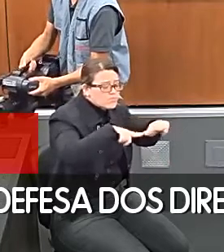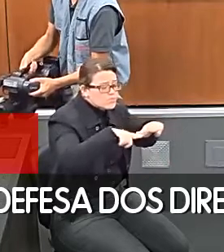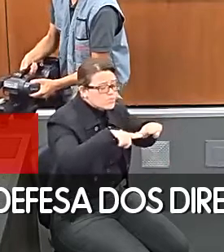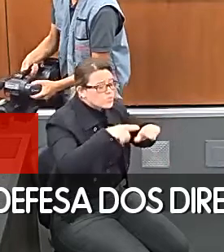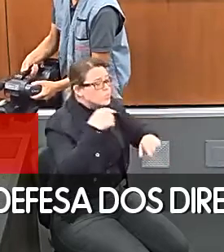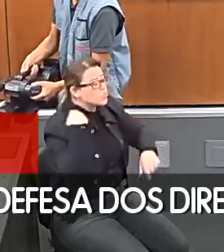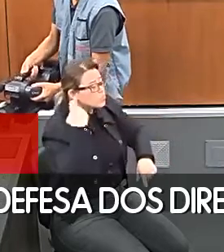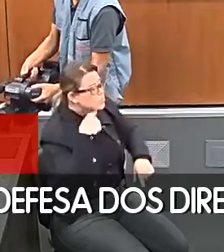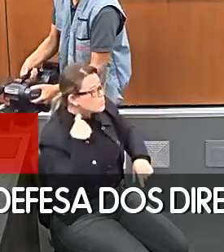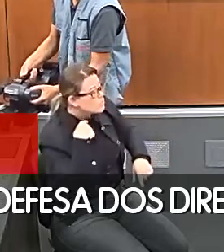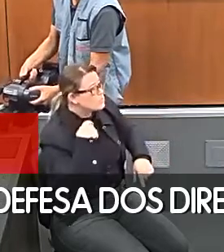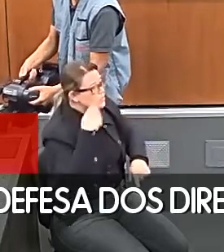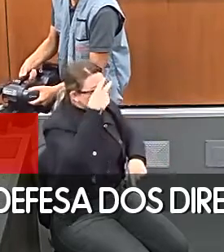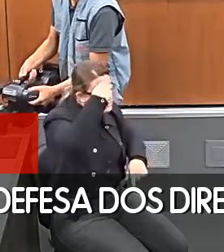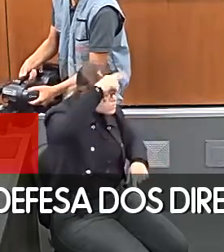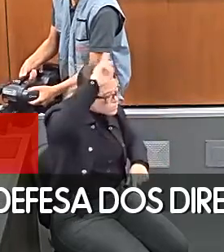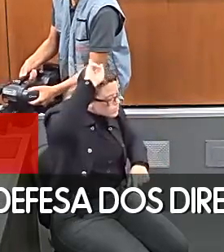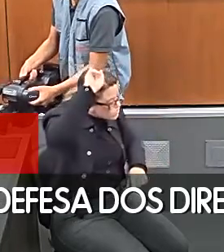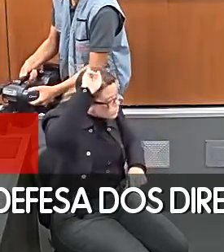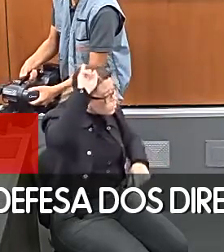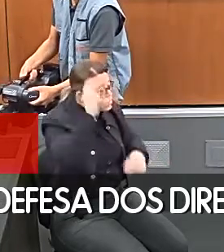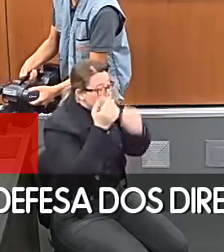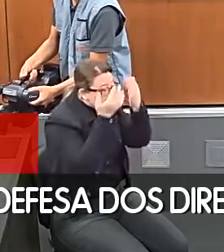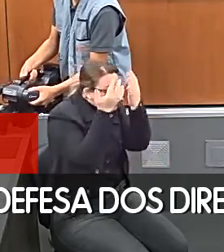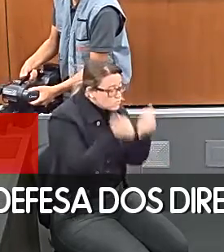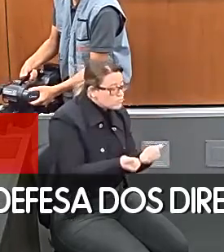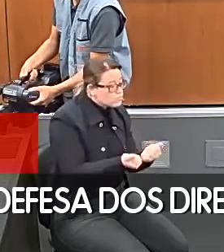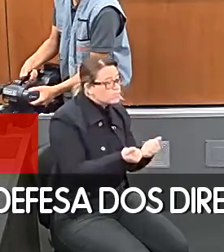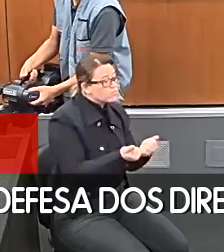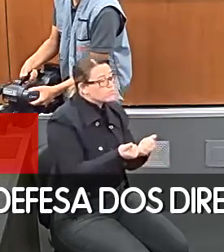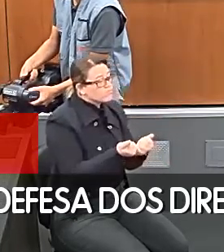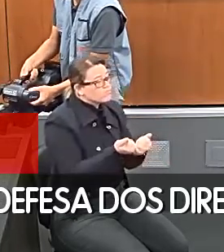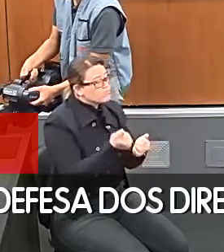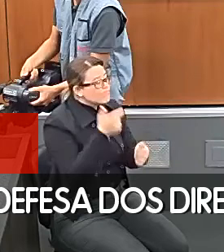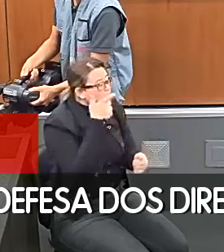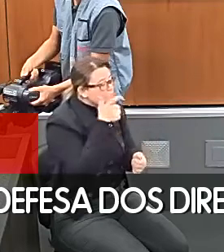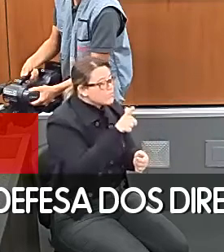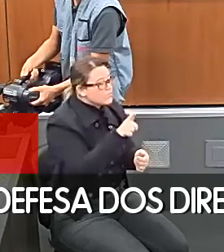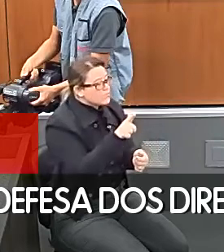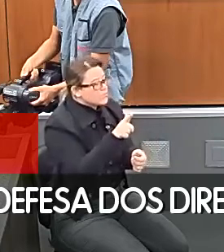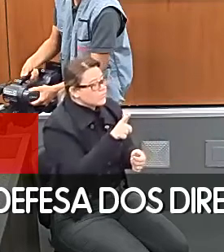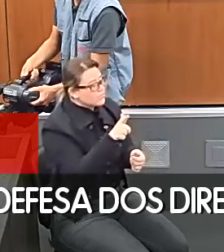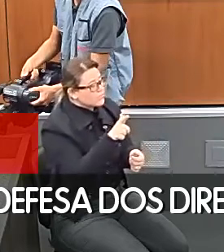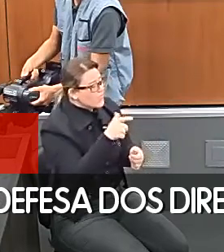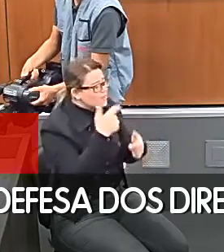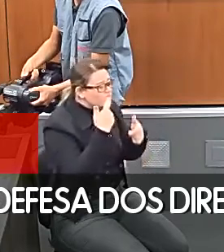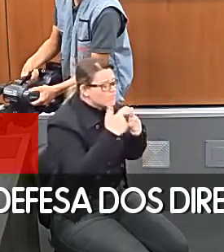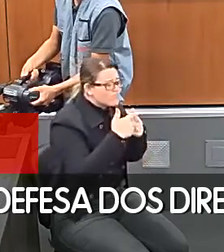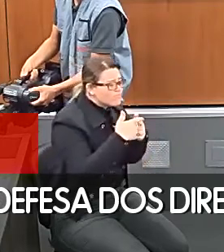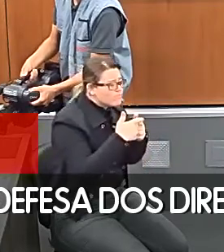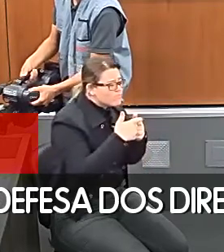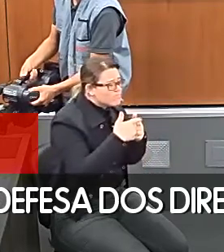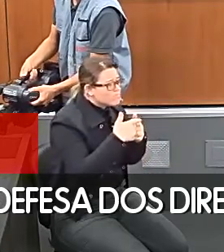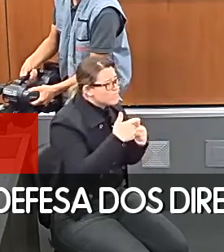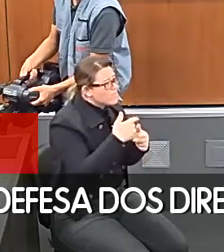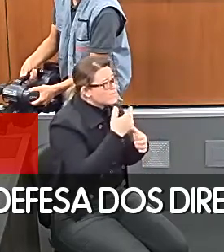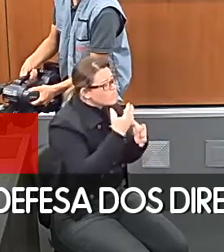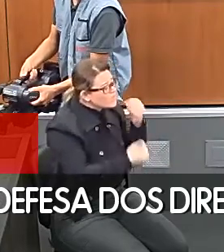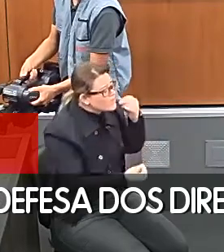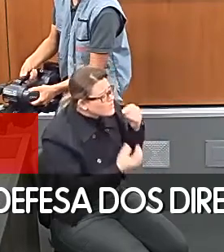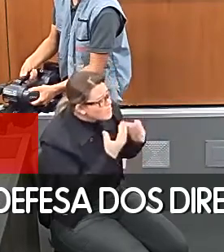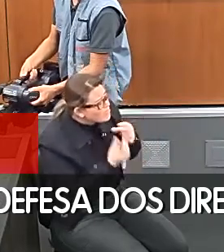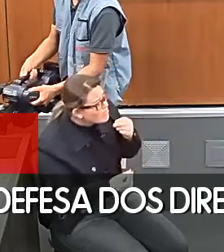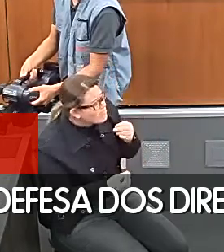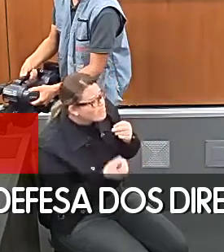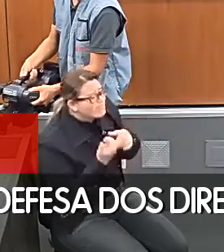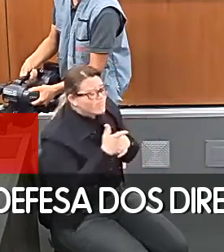deputado, estamos reconquistando um lugar que estávamos perdendo. Quando o senhor fez uma pergunta aí, eu vou ser muito, o senhor